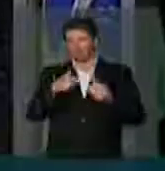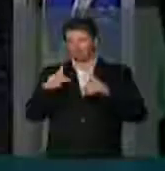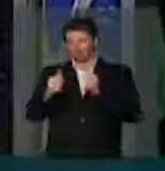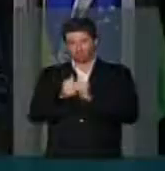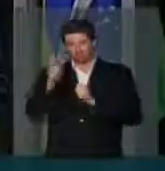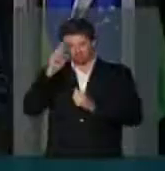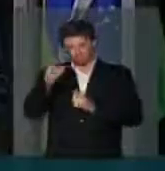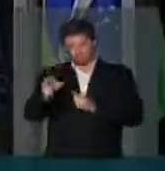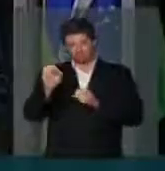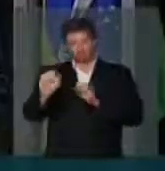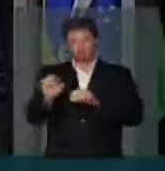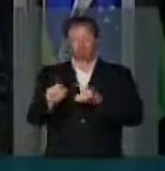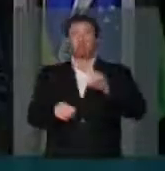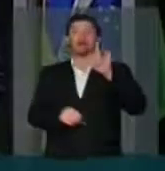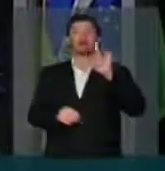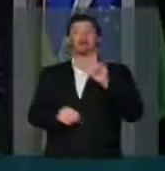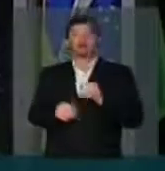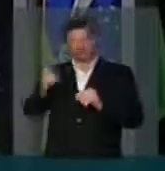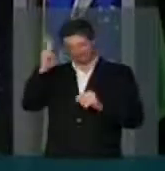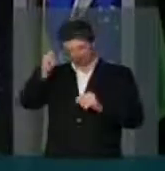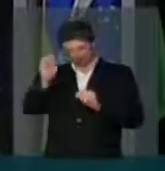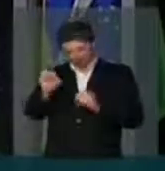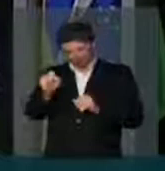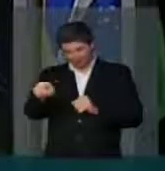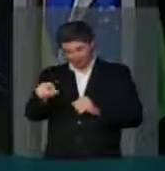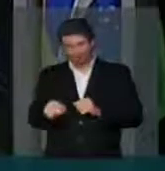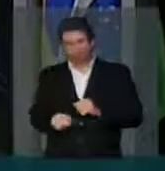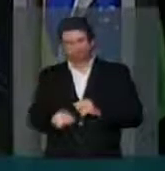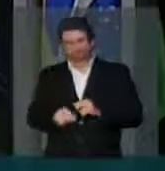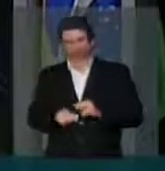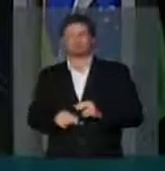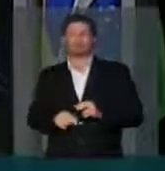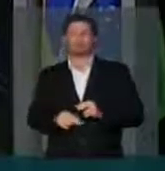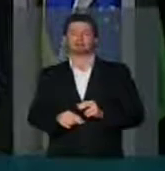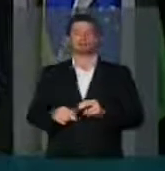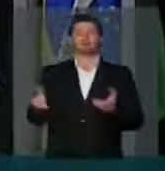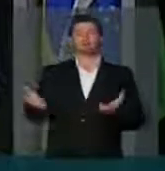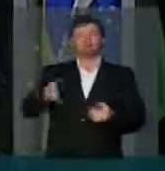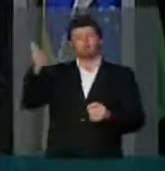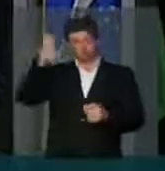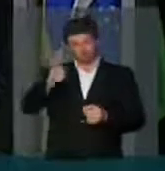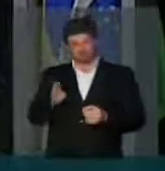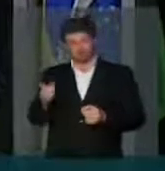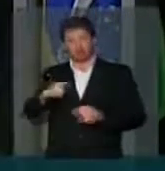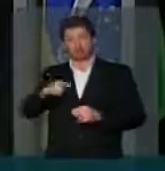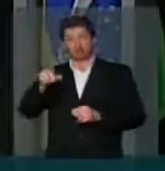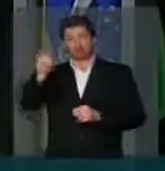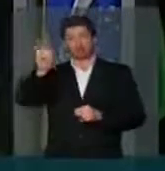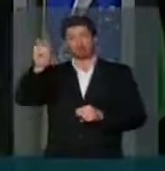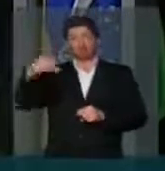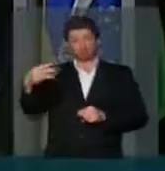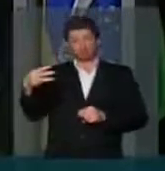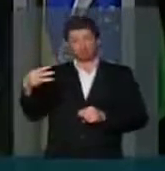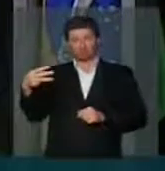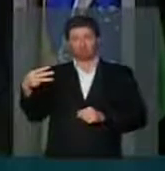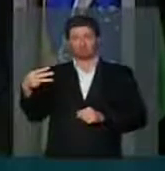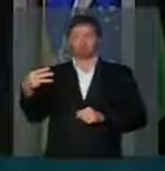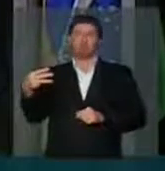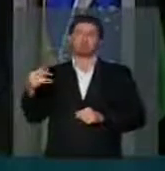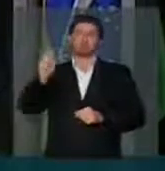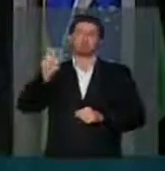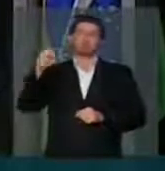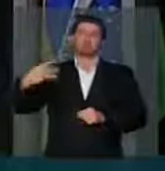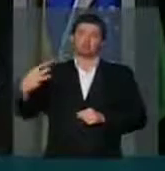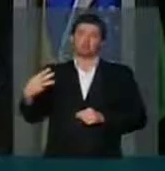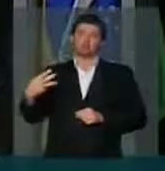Educação. E falando de educação, deputado, o Brasil ocupa hoje a 53ª